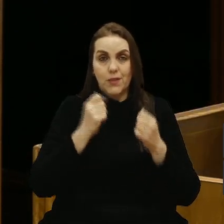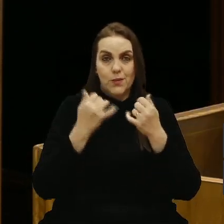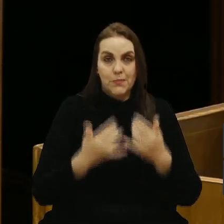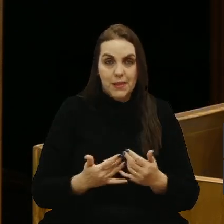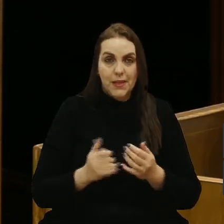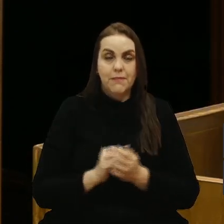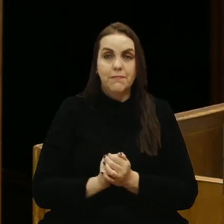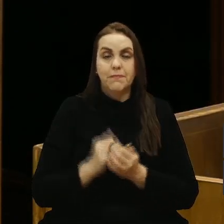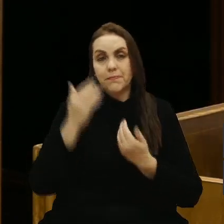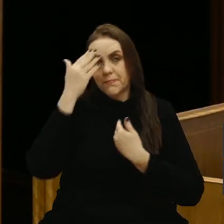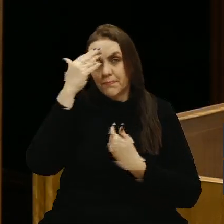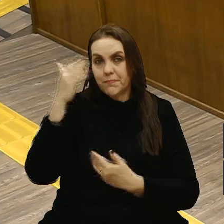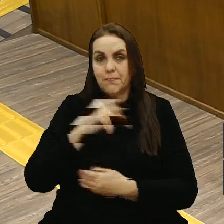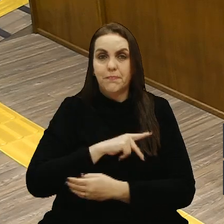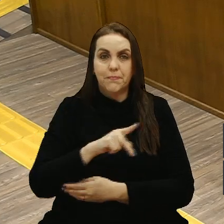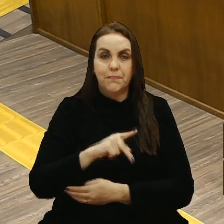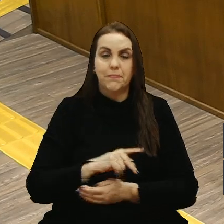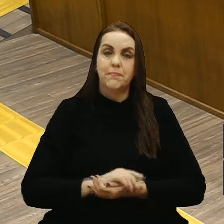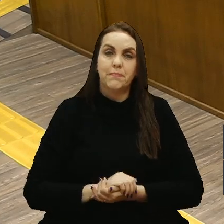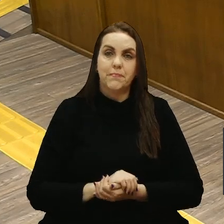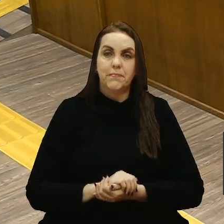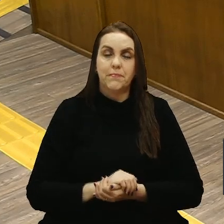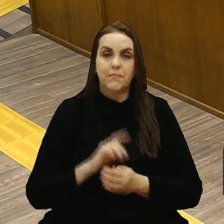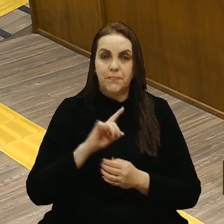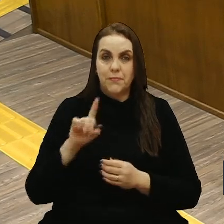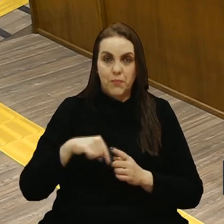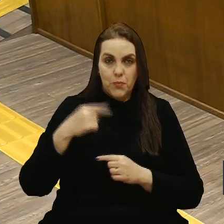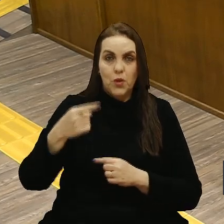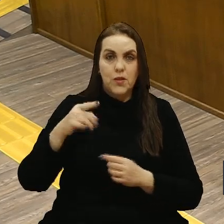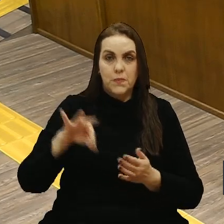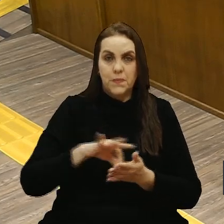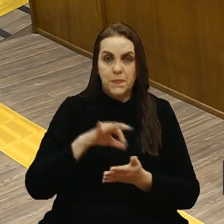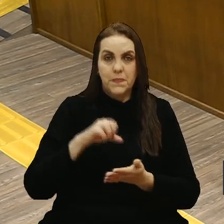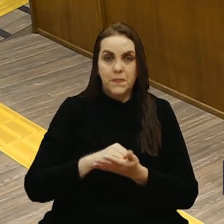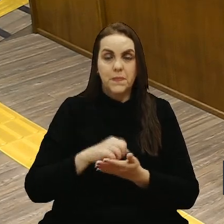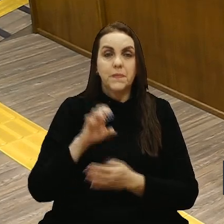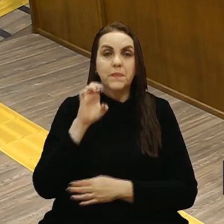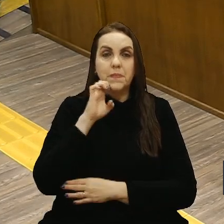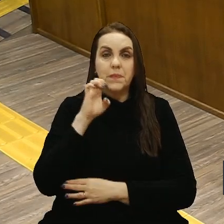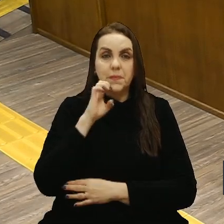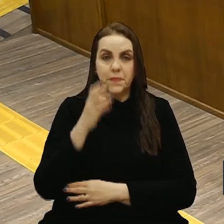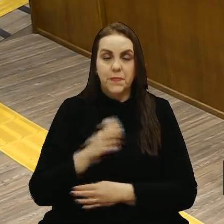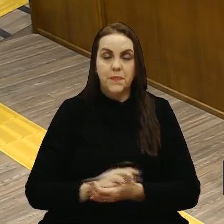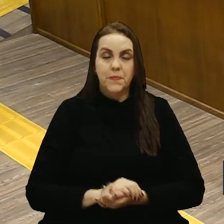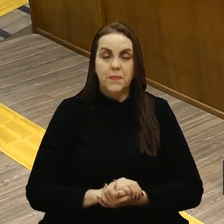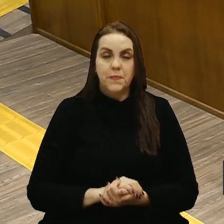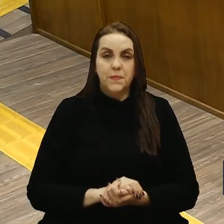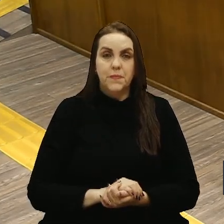Era isso, senhor presidente. Muito obrigado. Próxima vereadora inscrita, Estela Balardim.